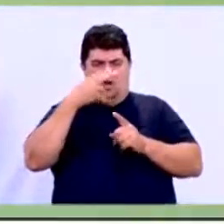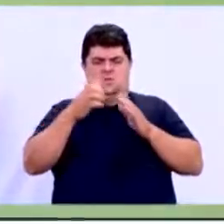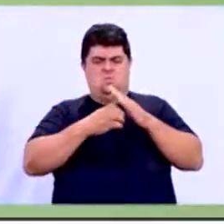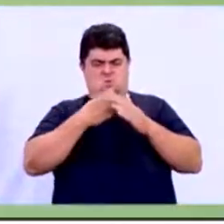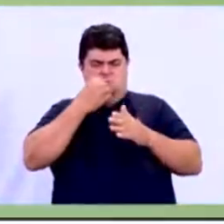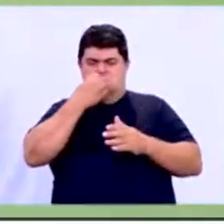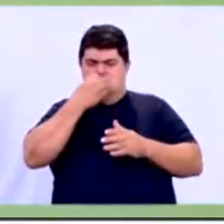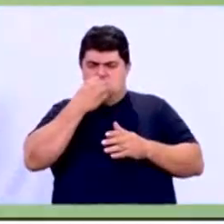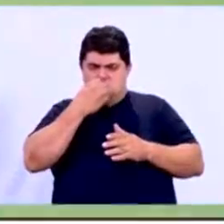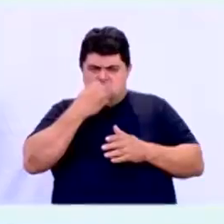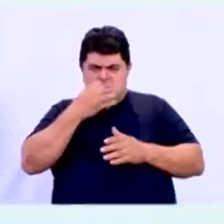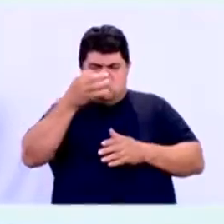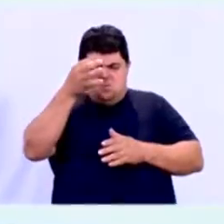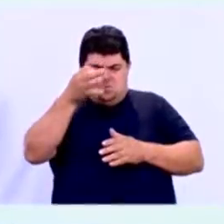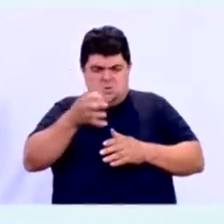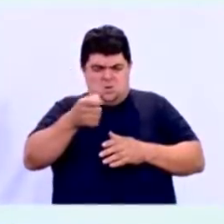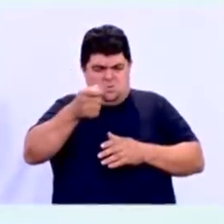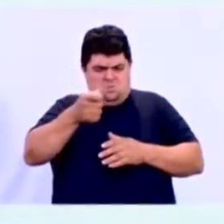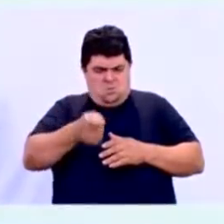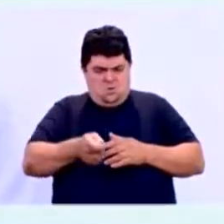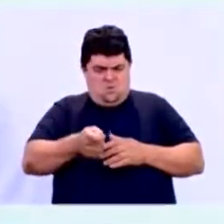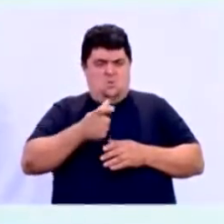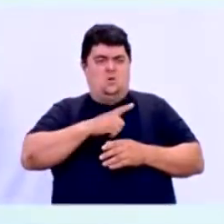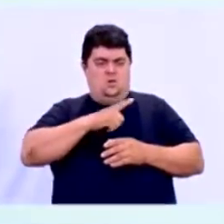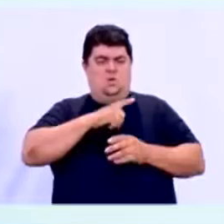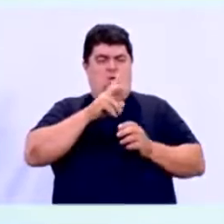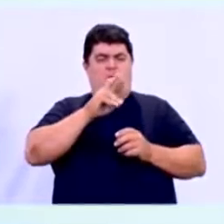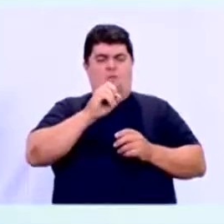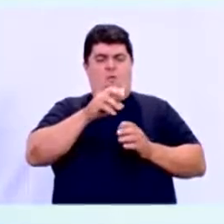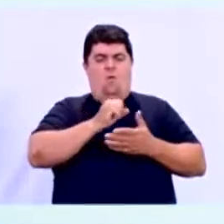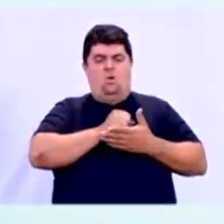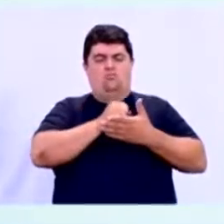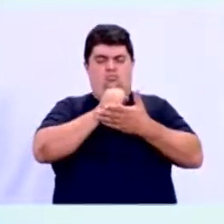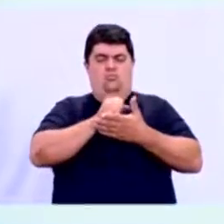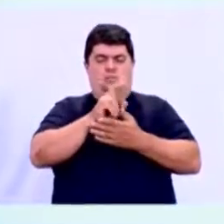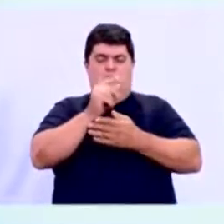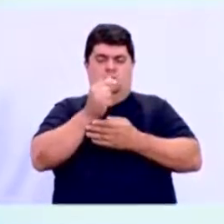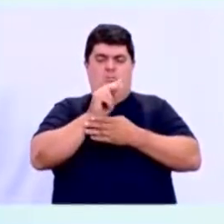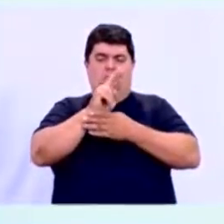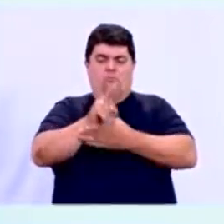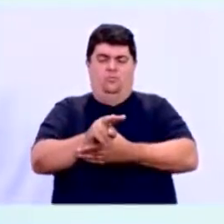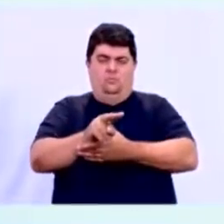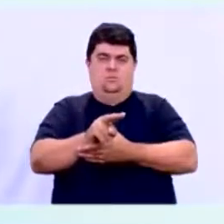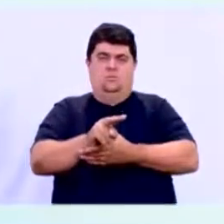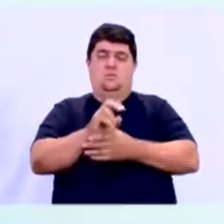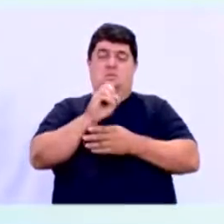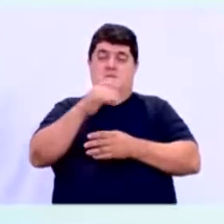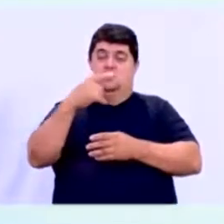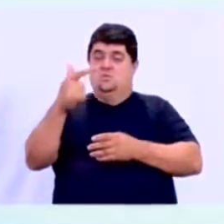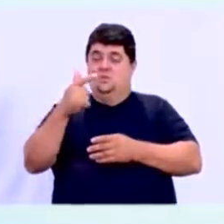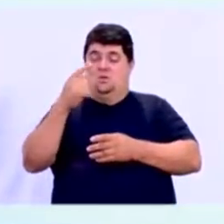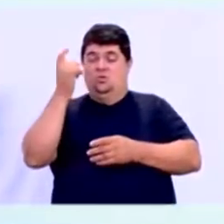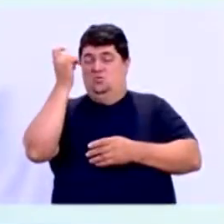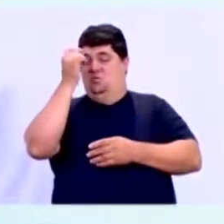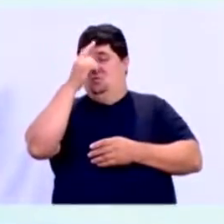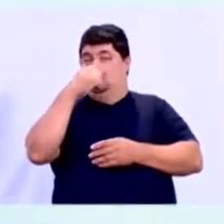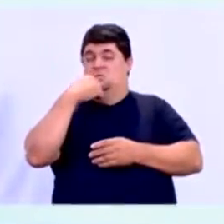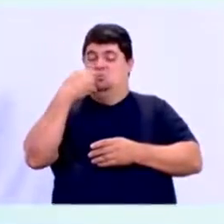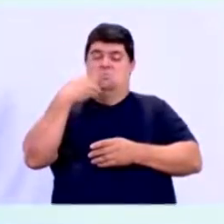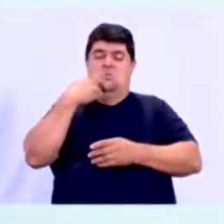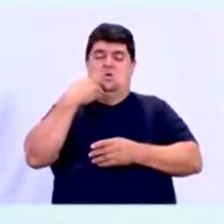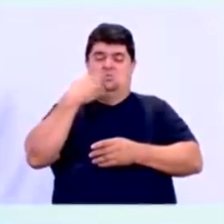um documento. Esse documento ele vai representar a sua empresa. Então, quando você chega em um momento que você precisa de um